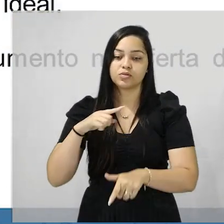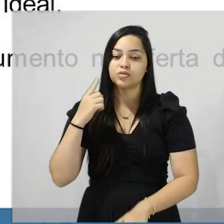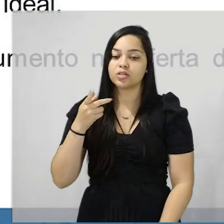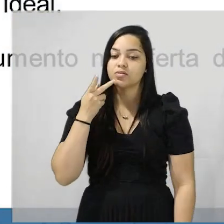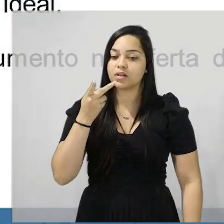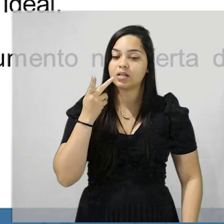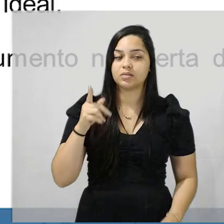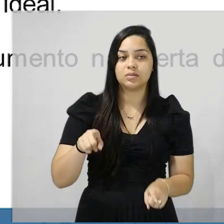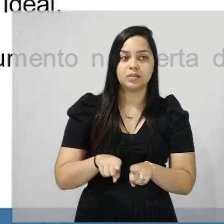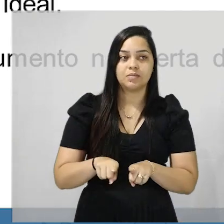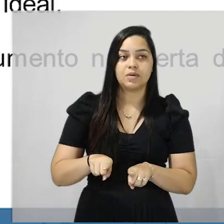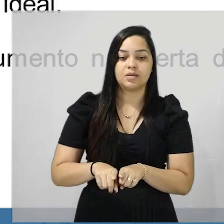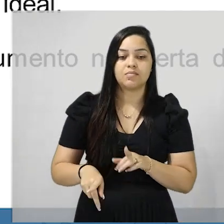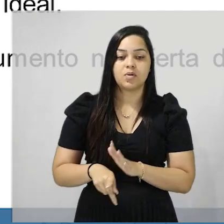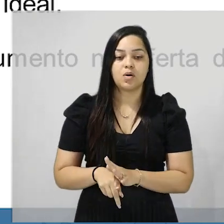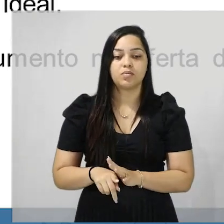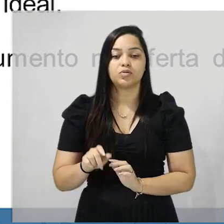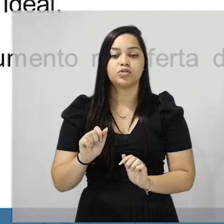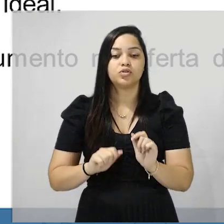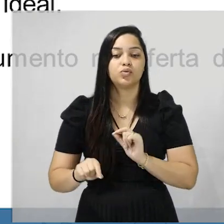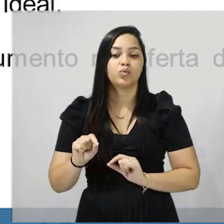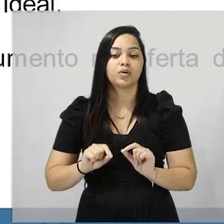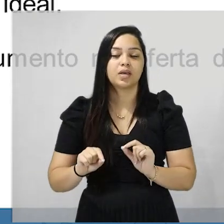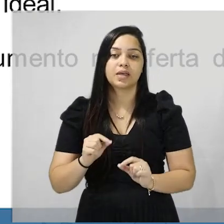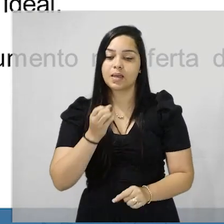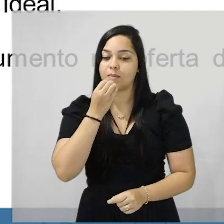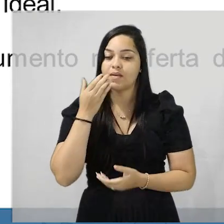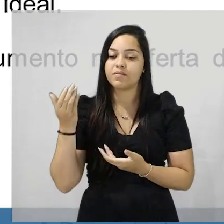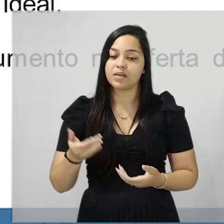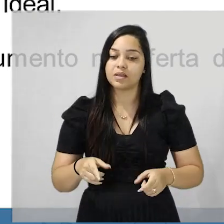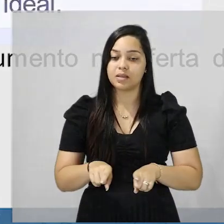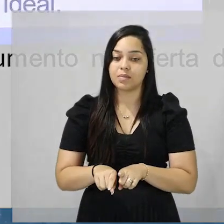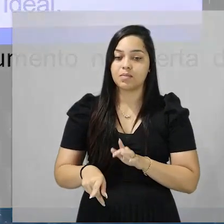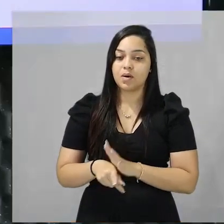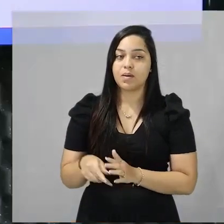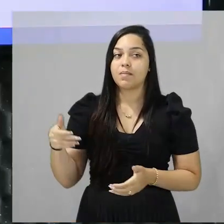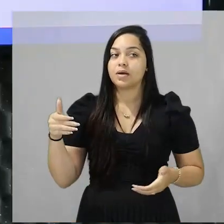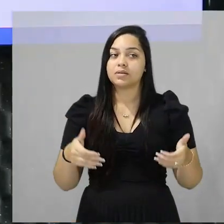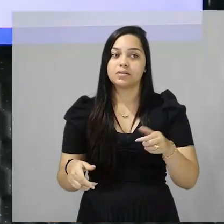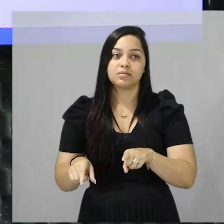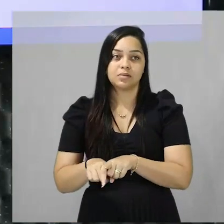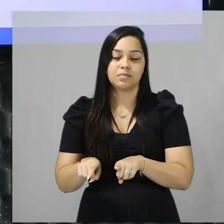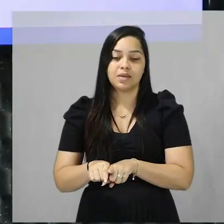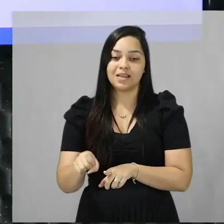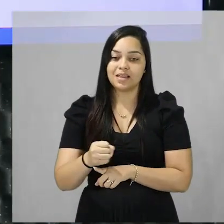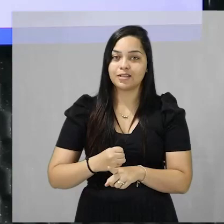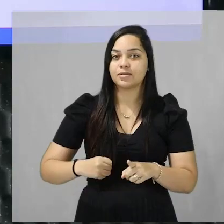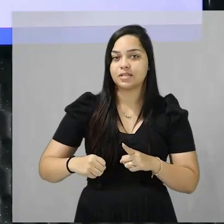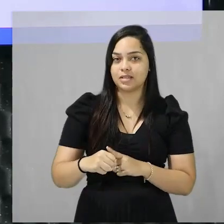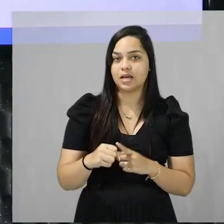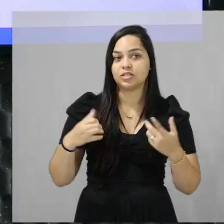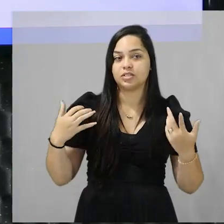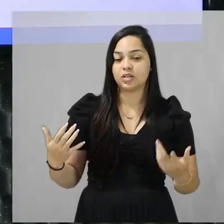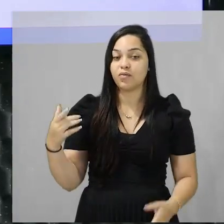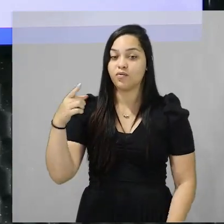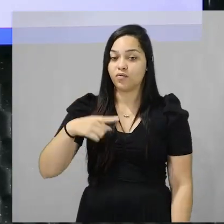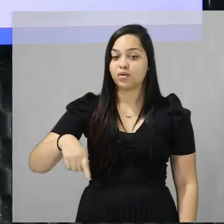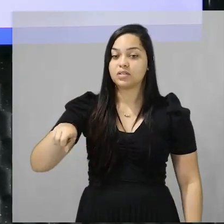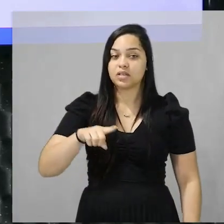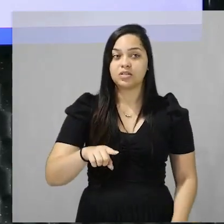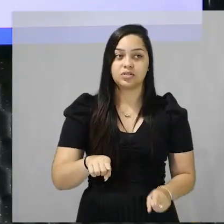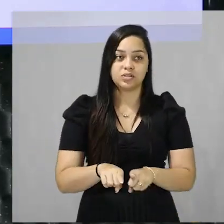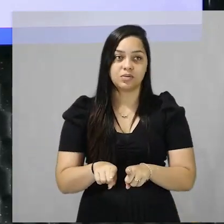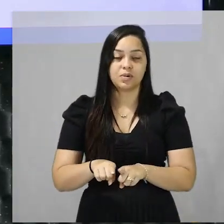falando de uma autonomia social que é bem-vinda a partir da participação do indivíduo na sociedade. Então, vocês aí,